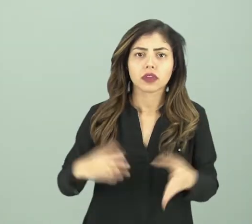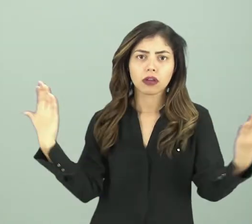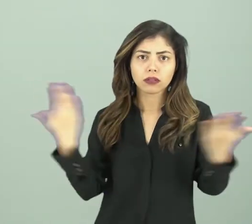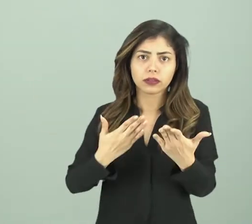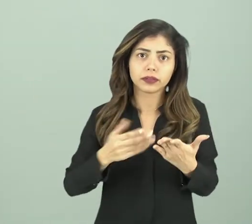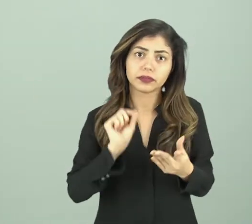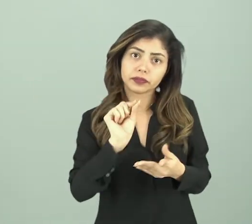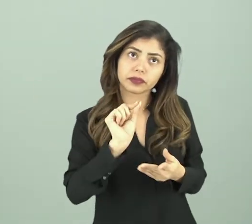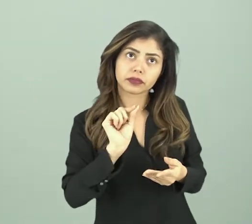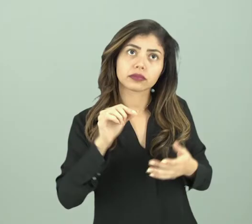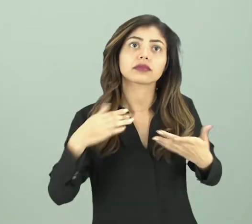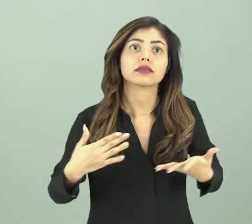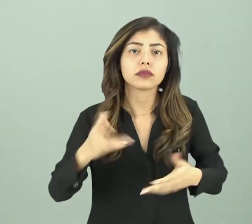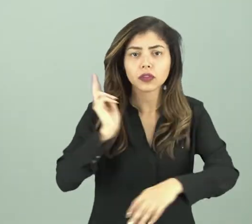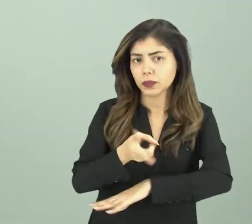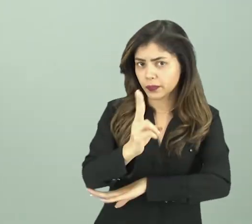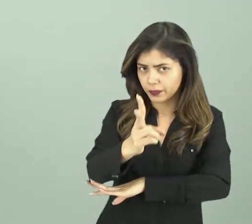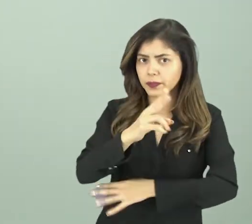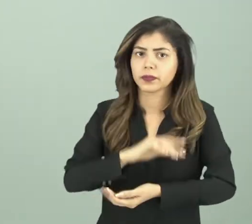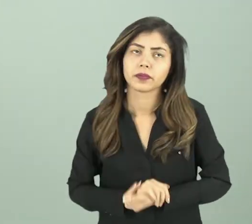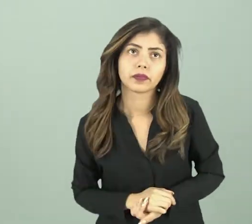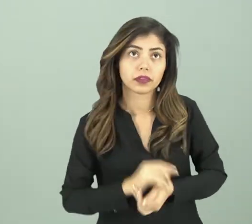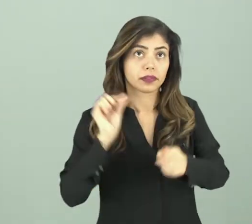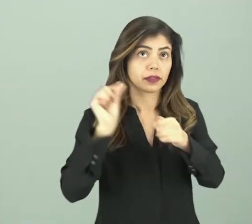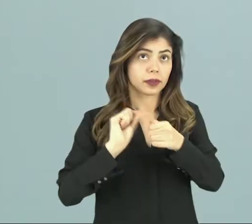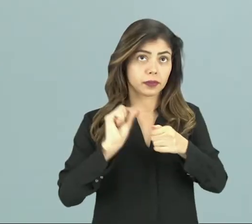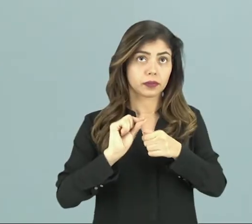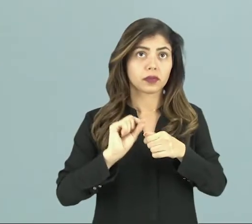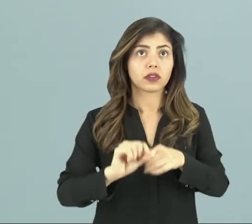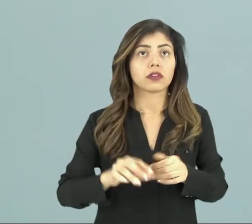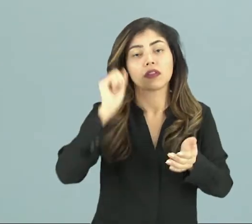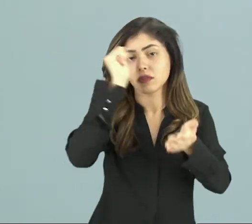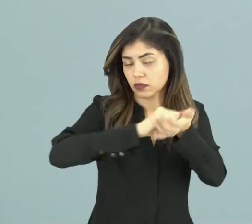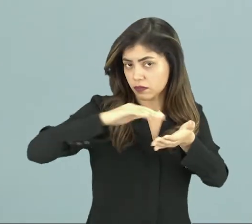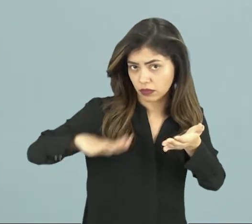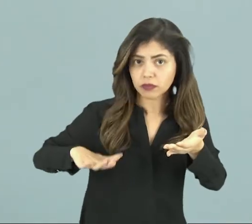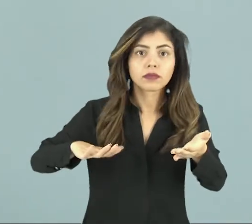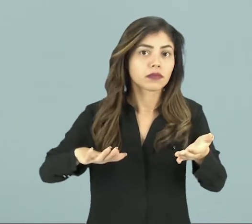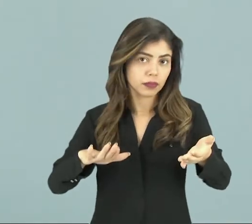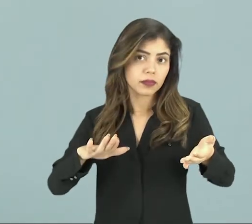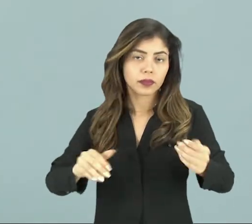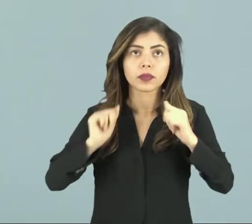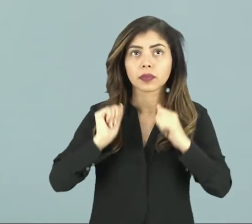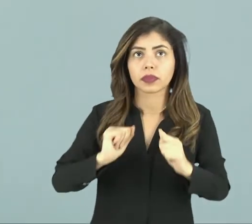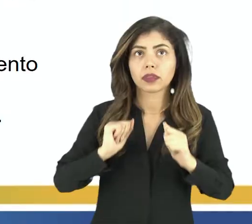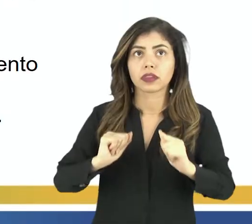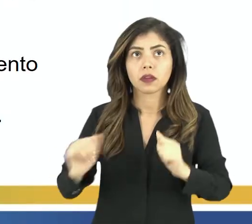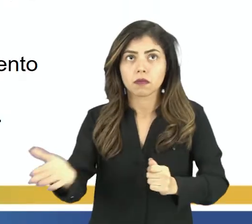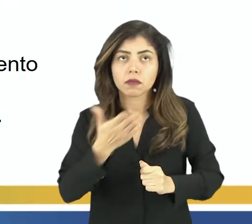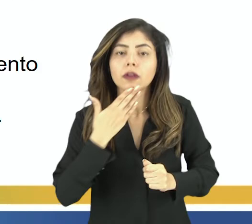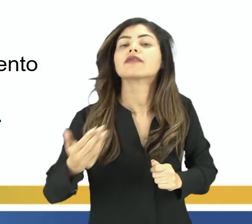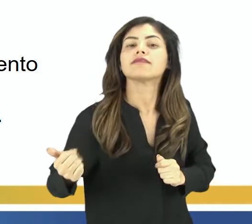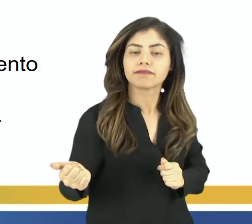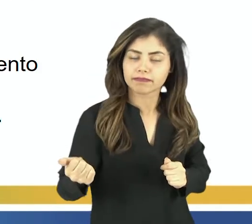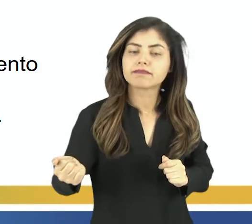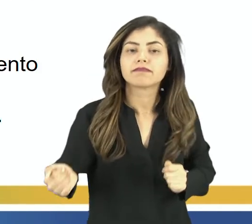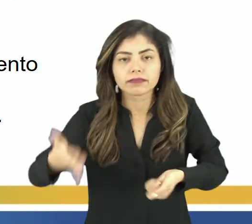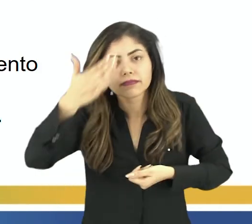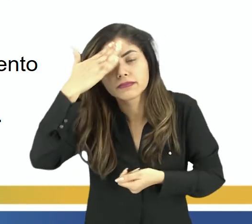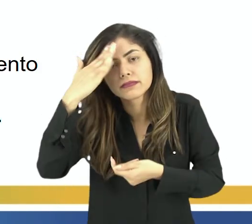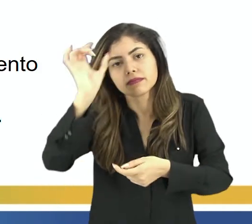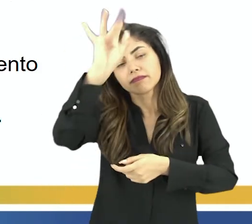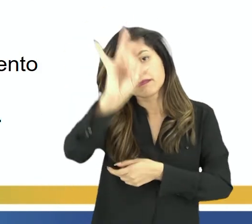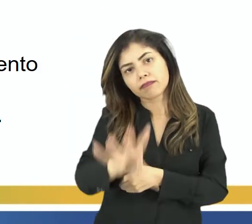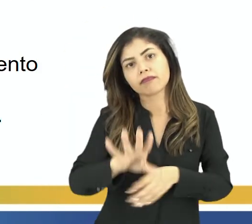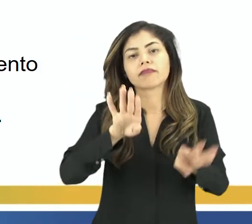agora eu quero continuar colocando aqui um exercício para que a gente possa melhor ir entendendo